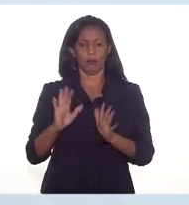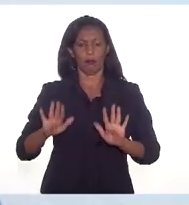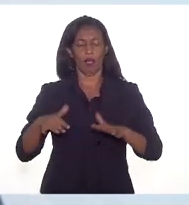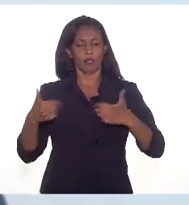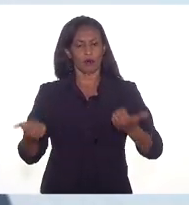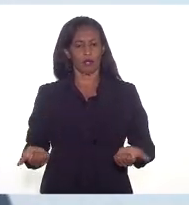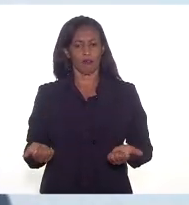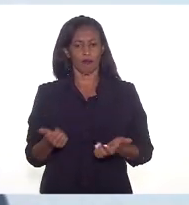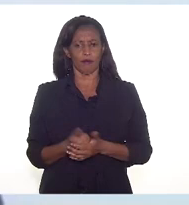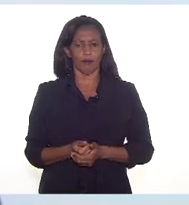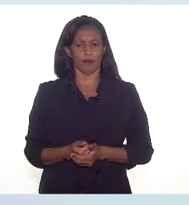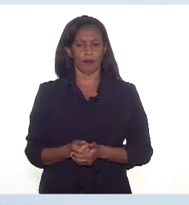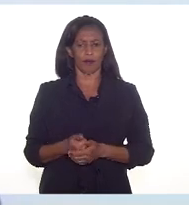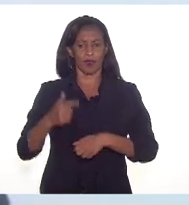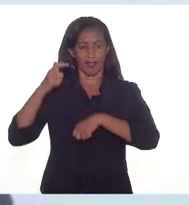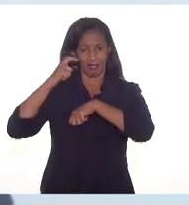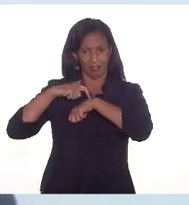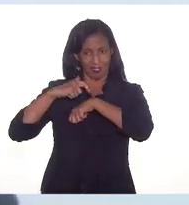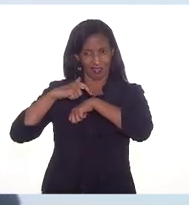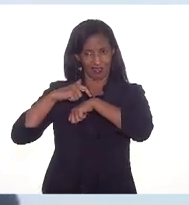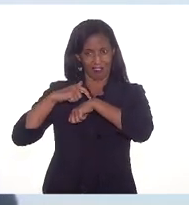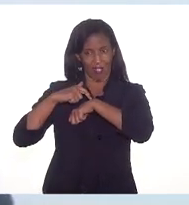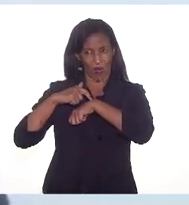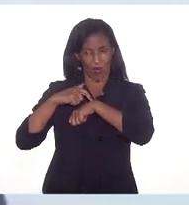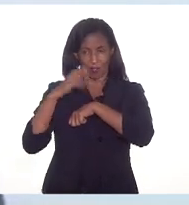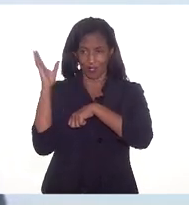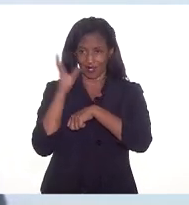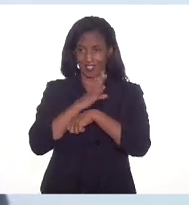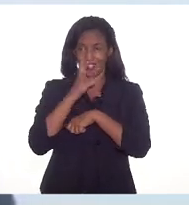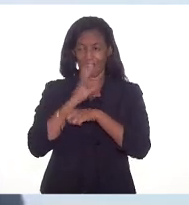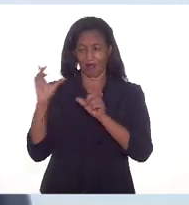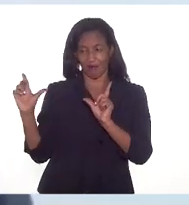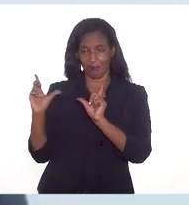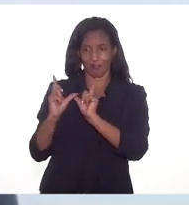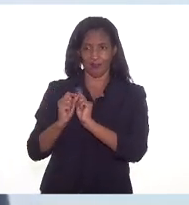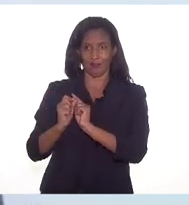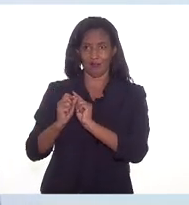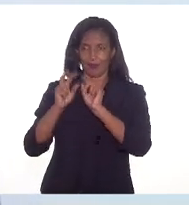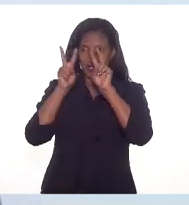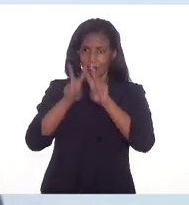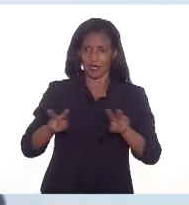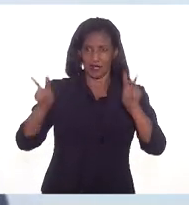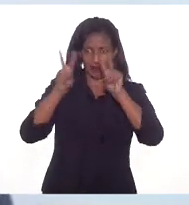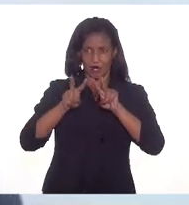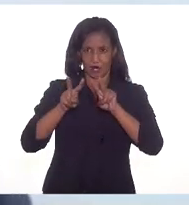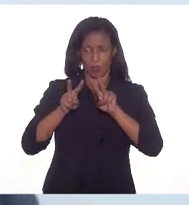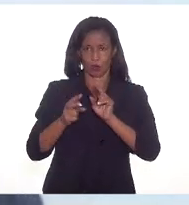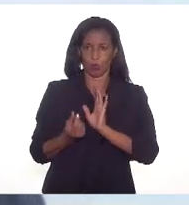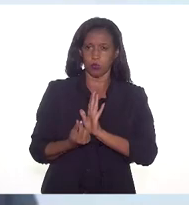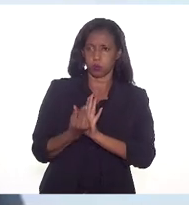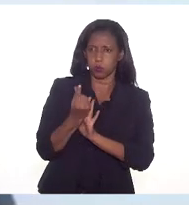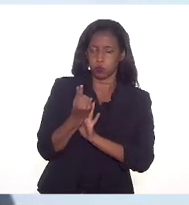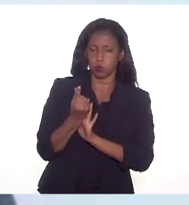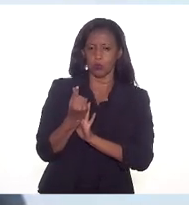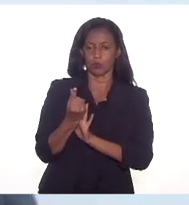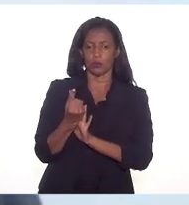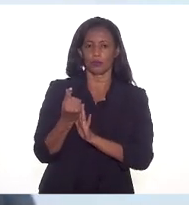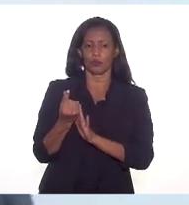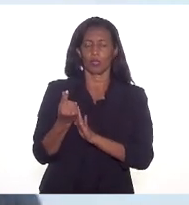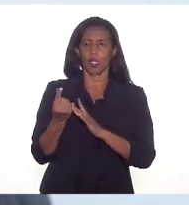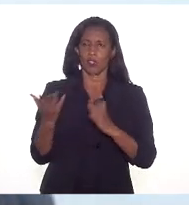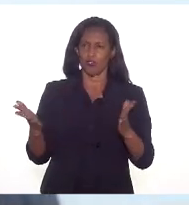em razão do adiantado da hora, eu vou tentar expor brevemente aqui a nossa visão sobre o orçamento, saudando já todos